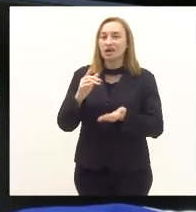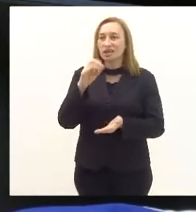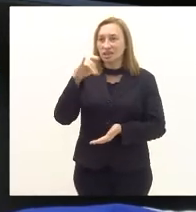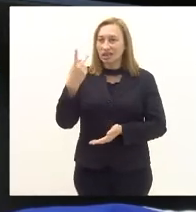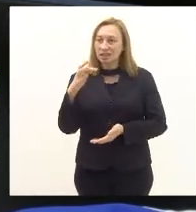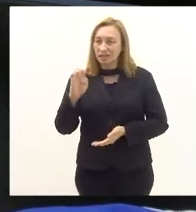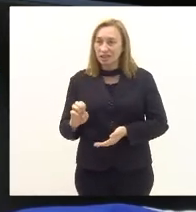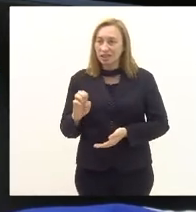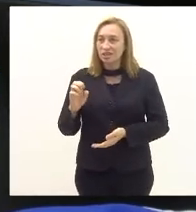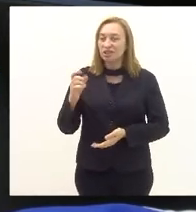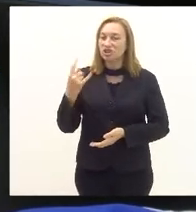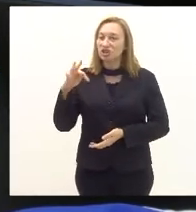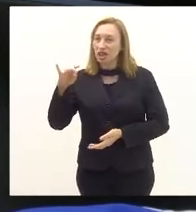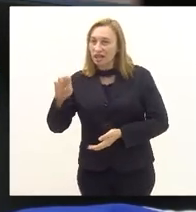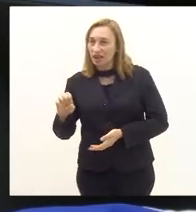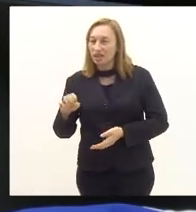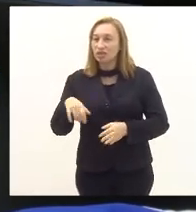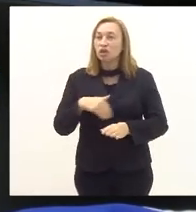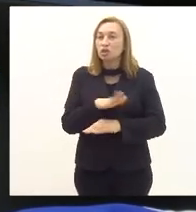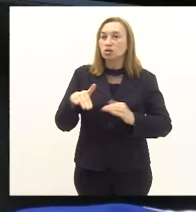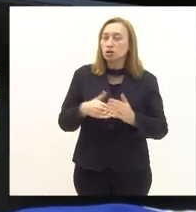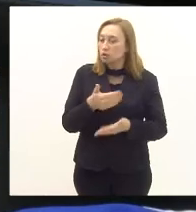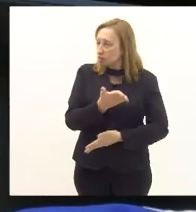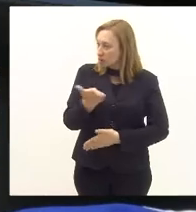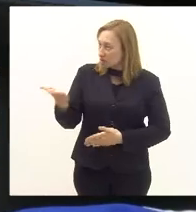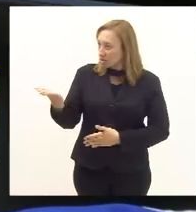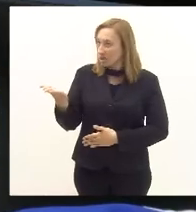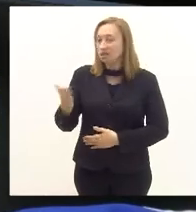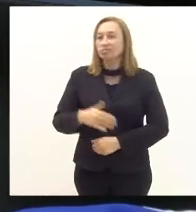na Charlene, todos aqui, todos